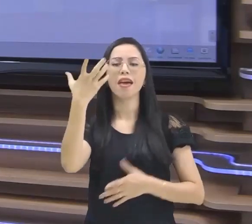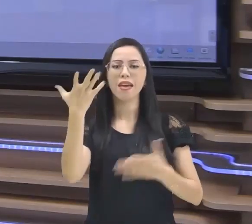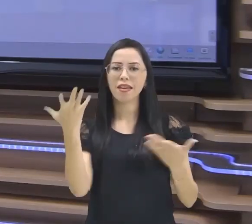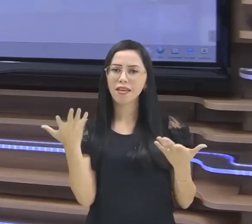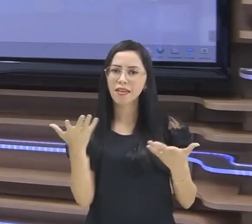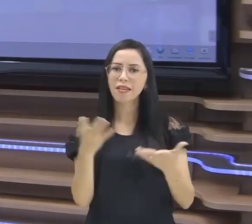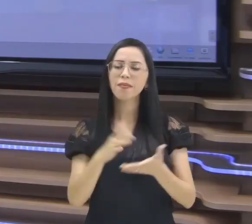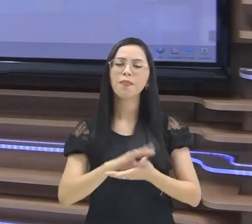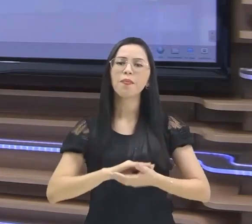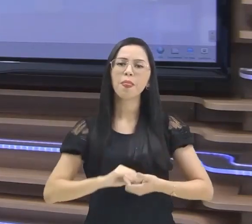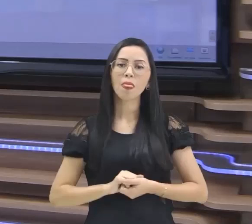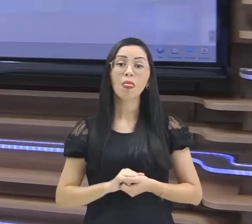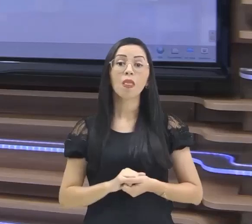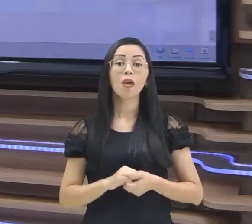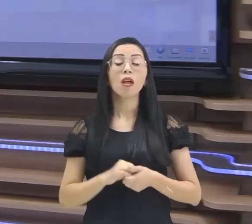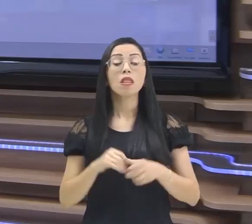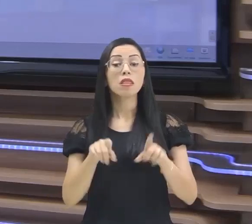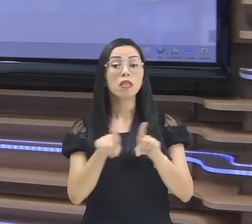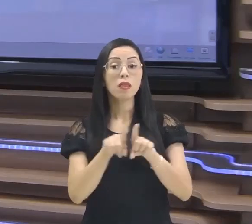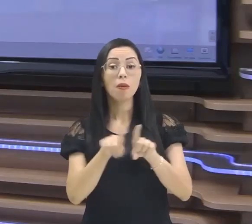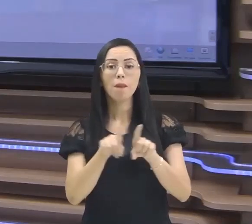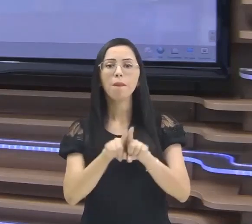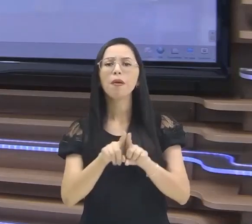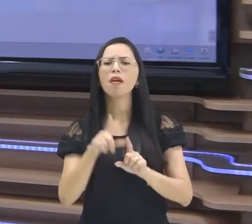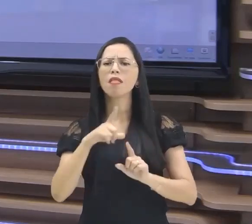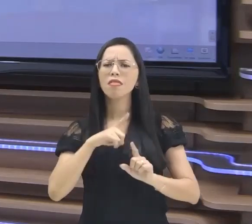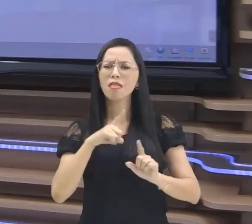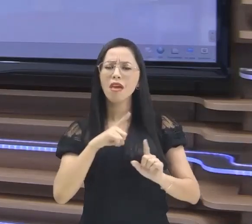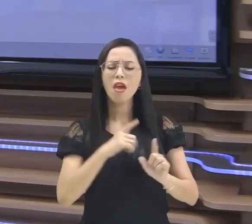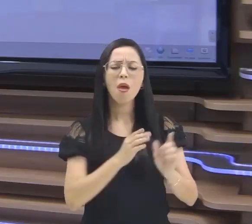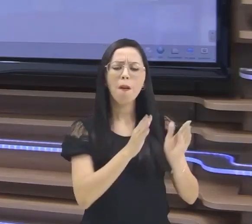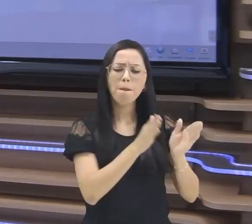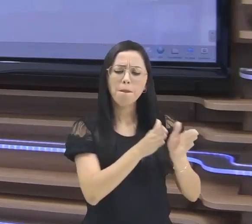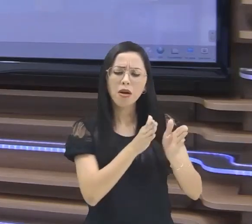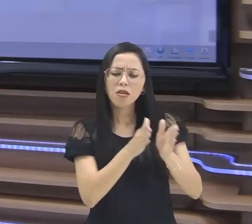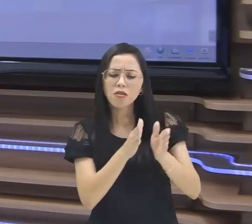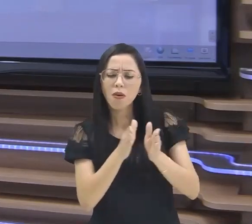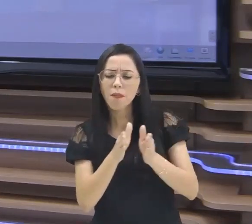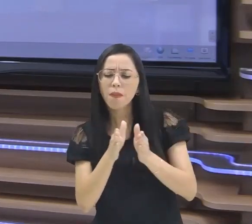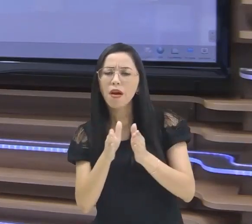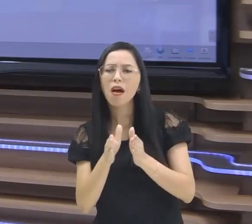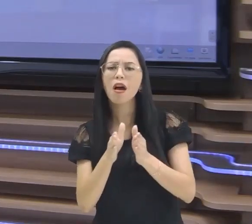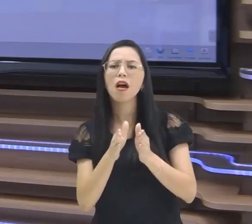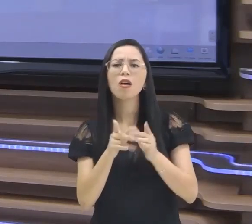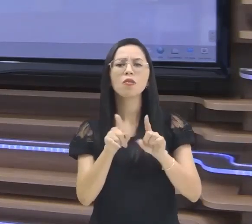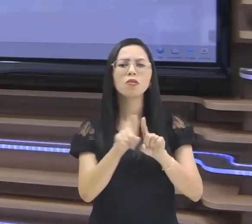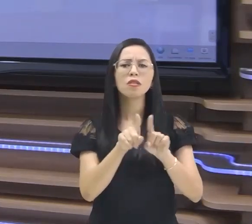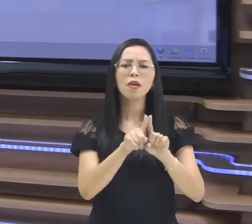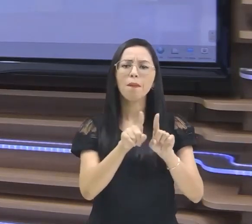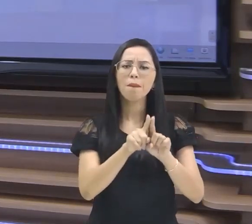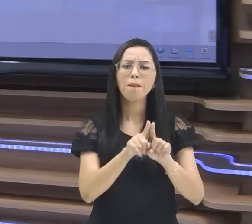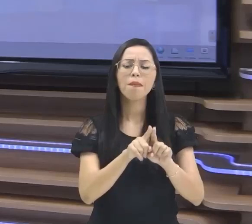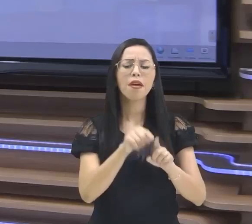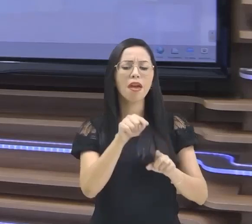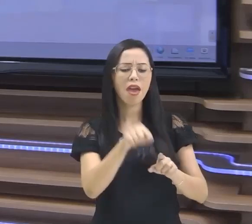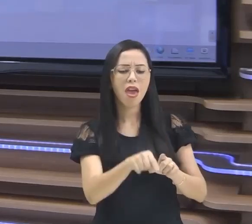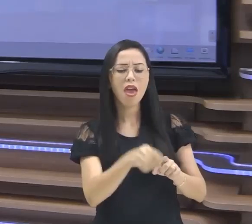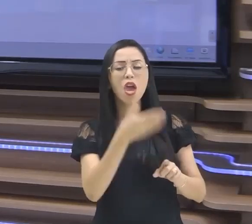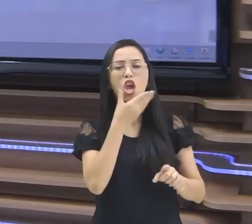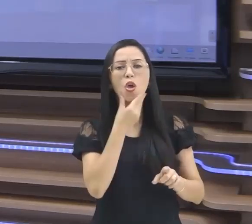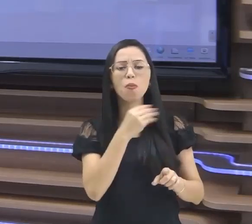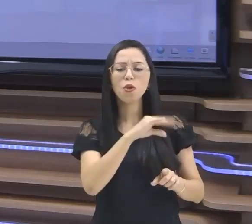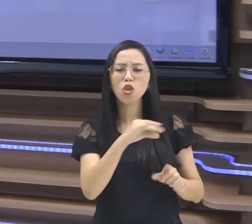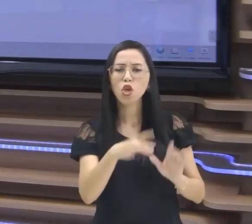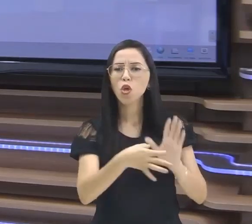assim, e tem também todo o decorrer do passo a passo, algum relato pessoal do João, é um